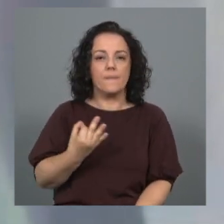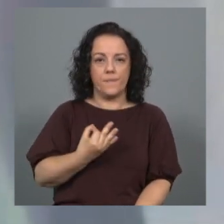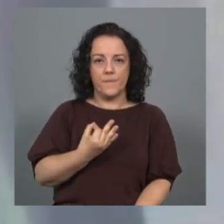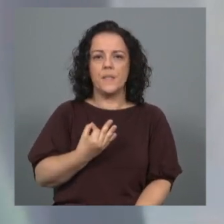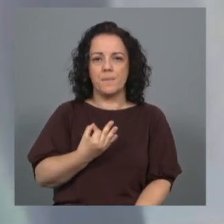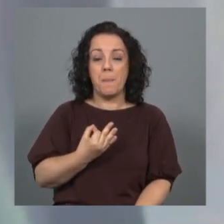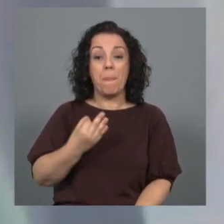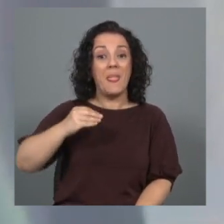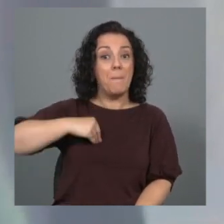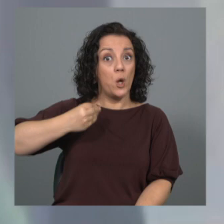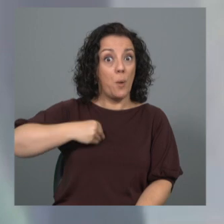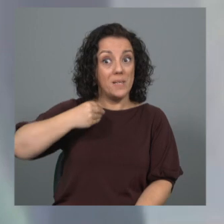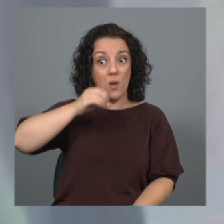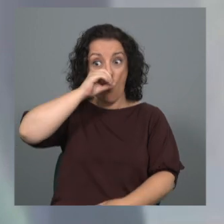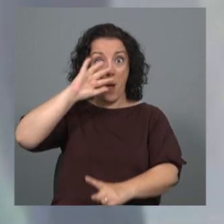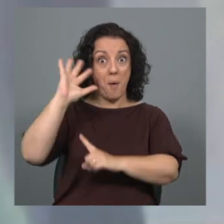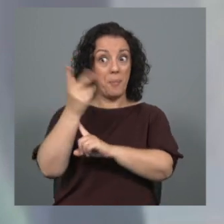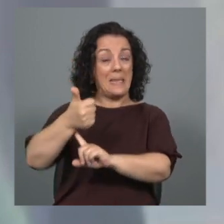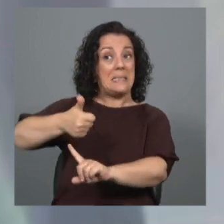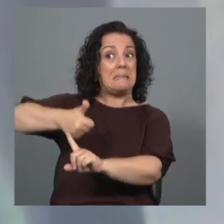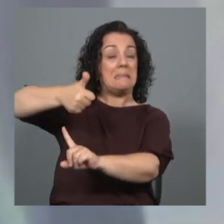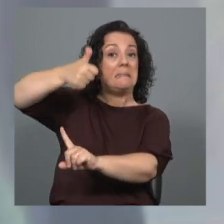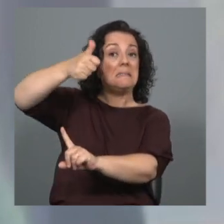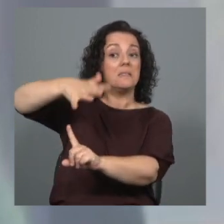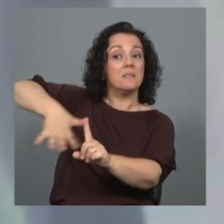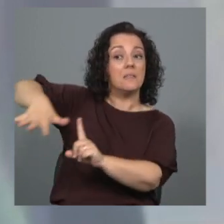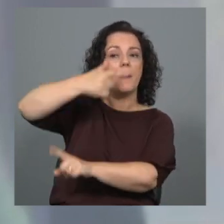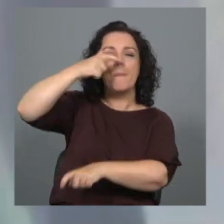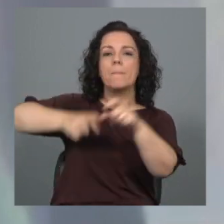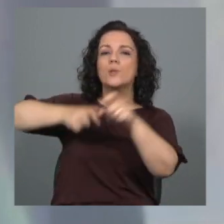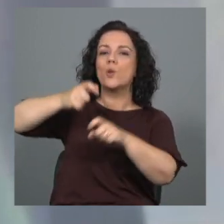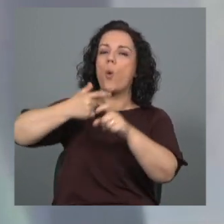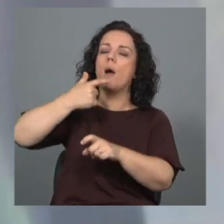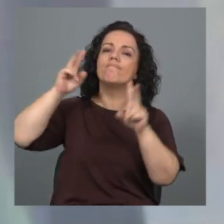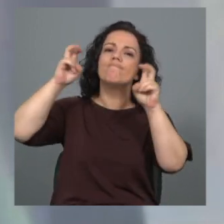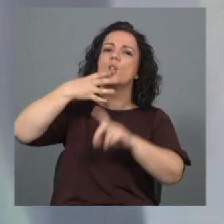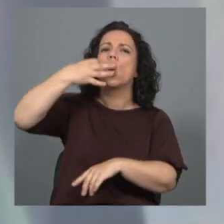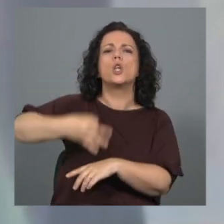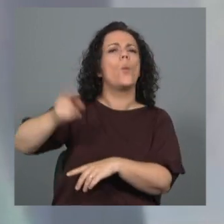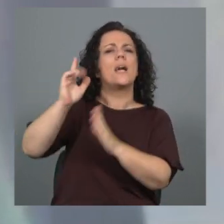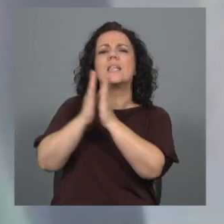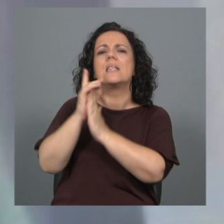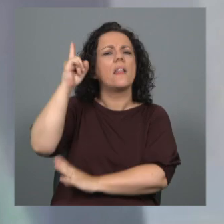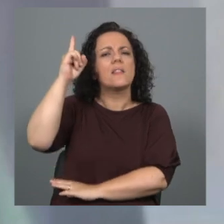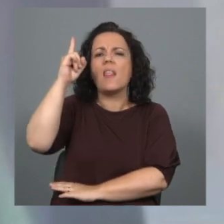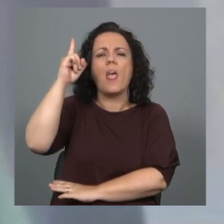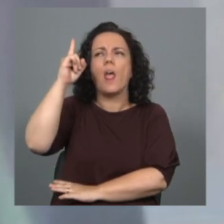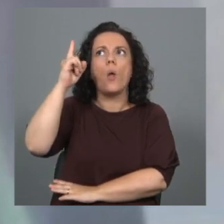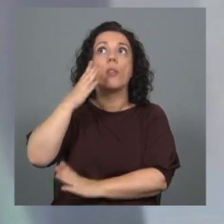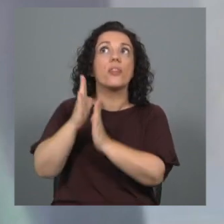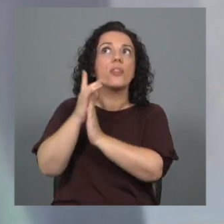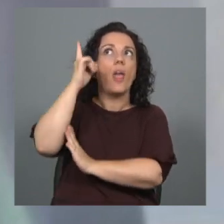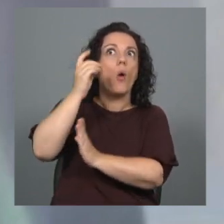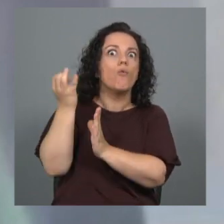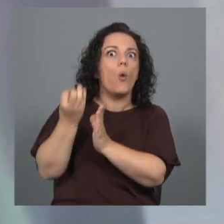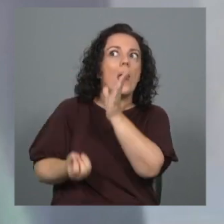preocupação ambiental veio acima de tudo daqueles que não acreditam num Deus Criador. e que tiveram uma resposta, se calhar